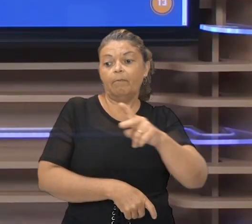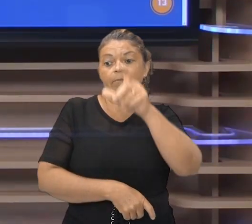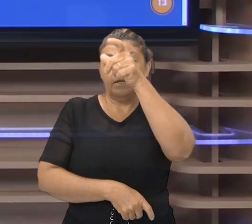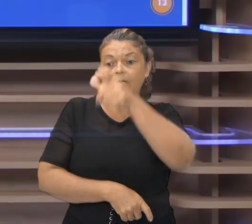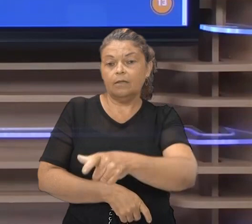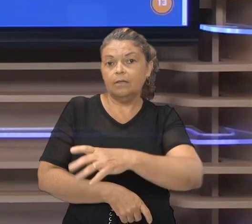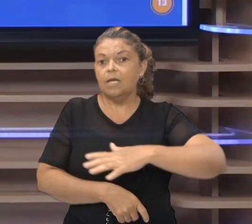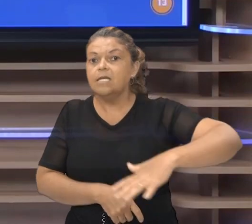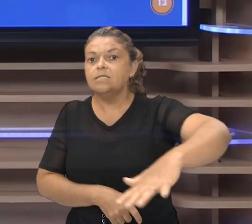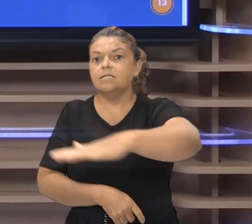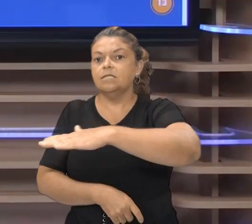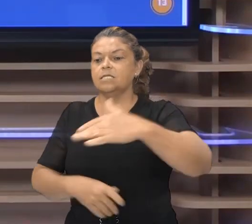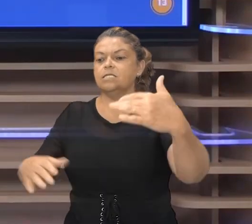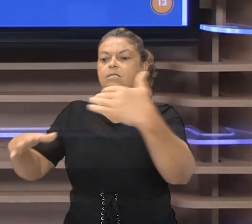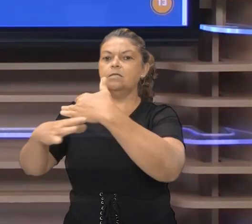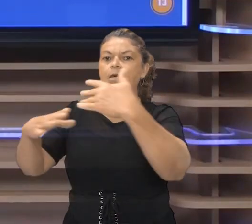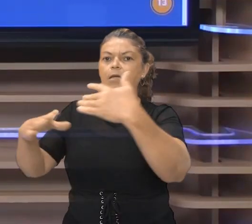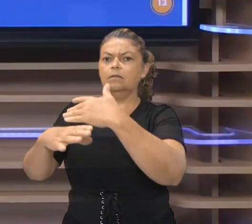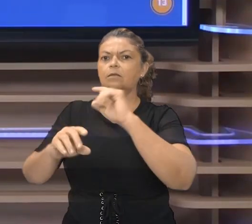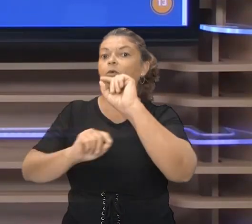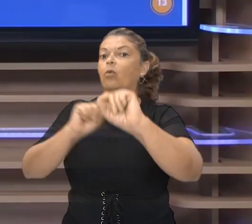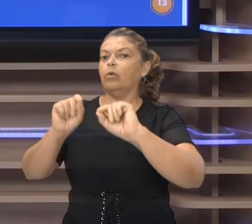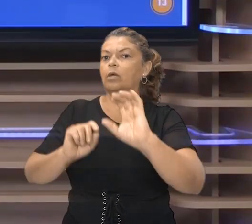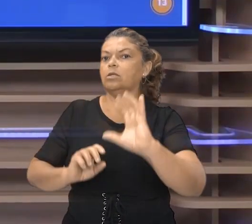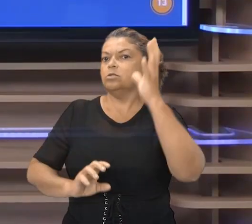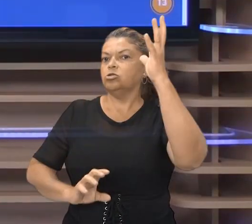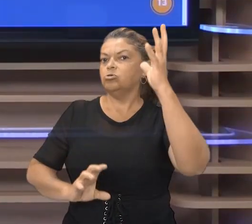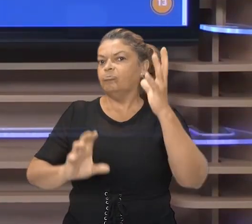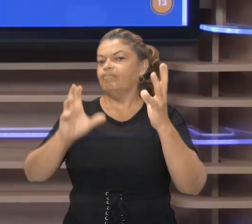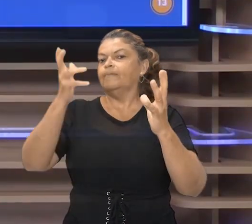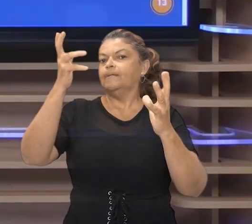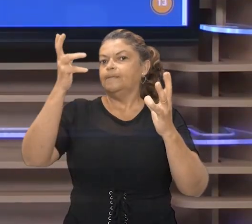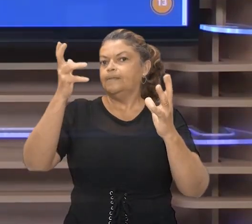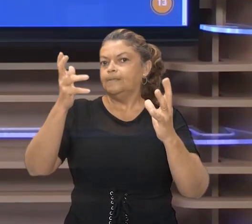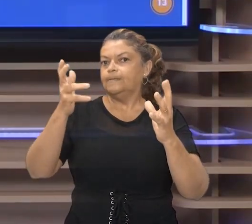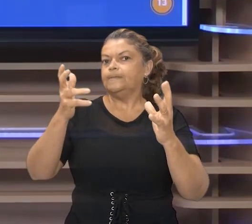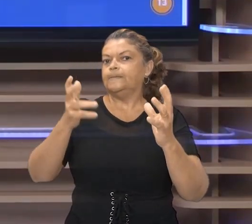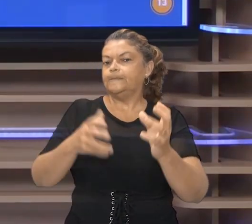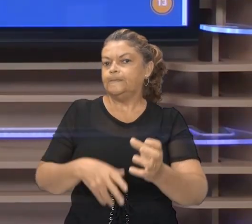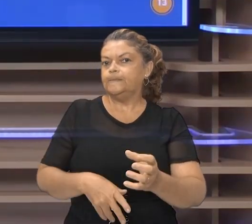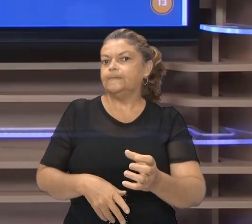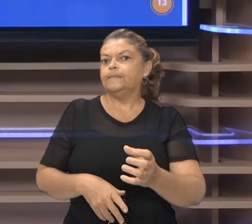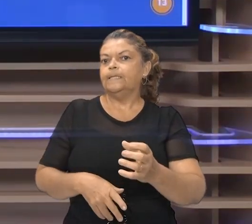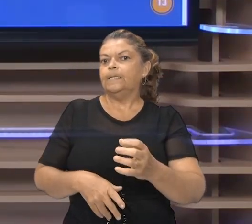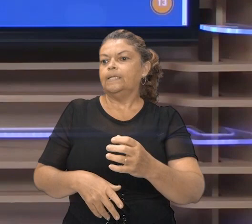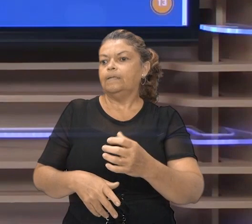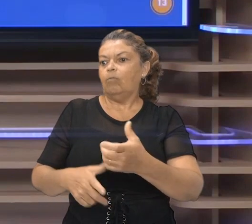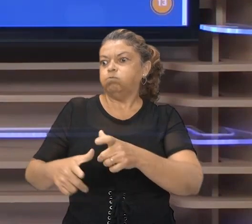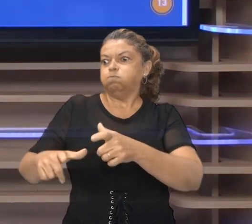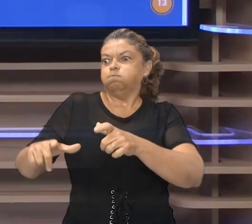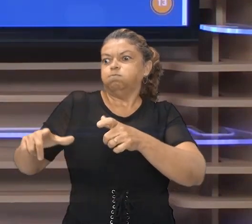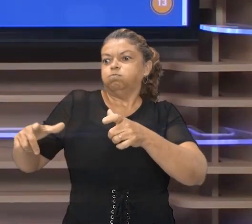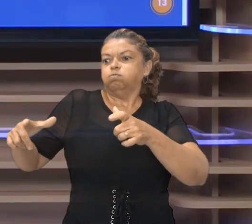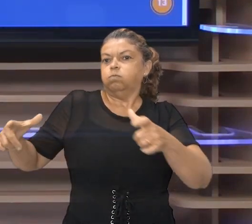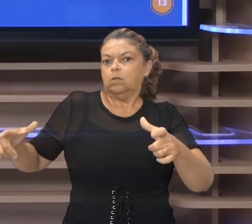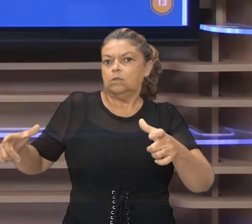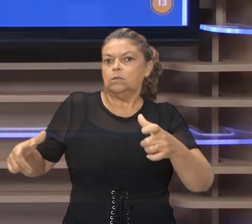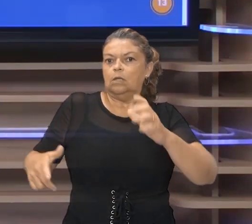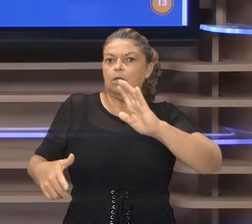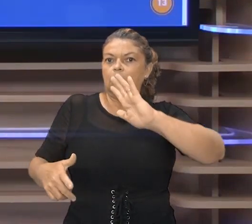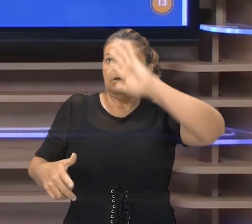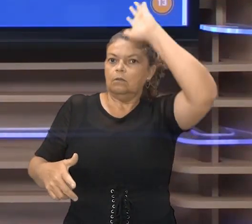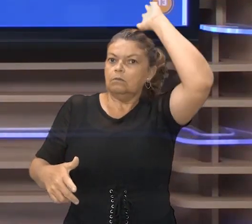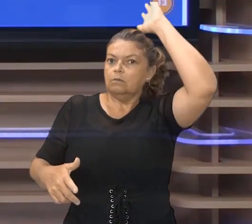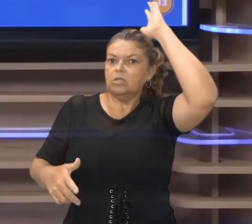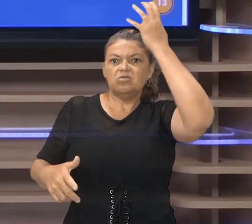vai acontecer? As cidades vão sofrer um inchaço, as cidades romanas vão crescer, que era algo que não estava ali nos planos do Império